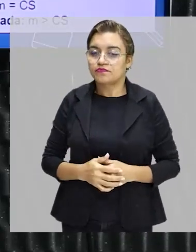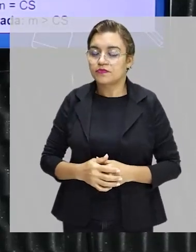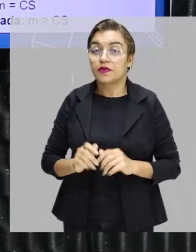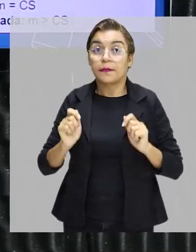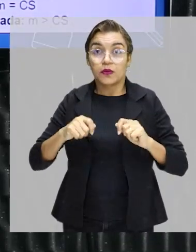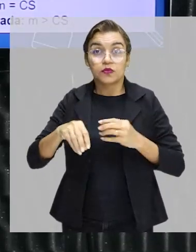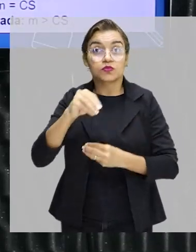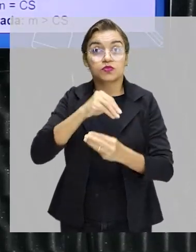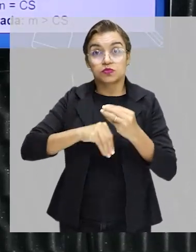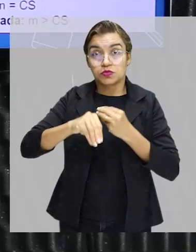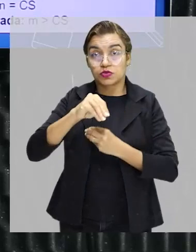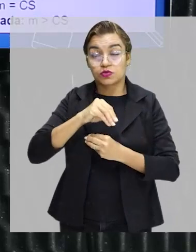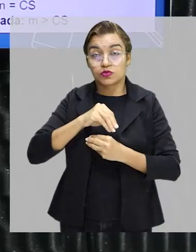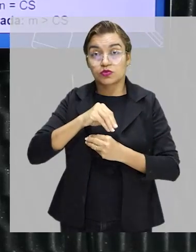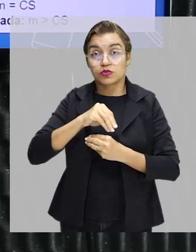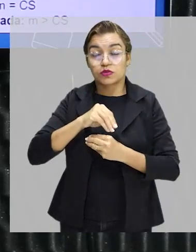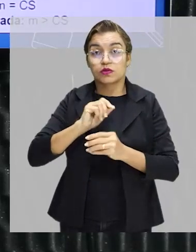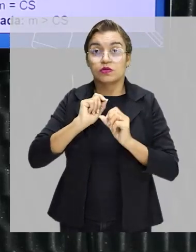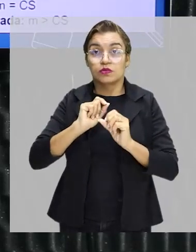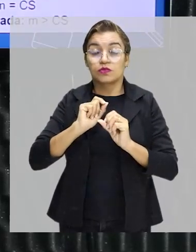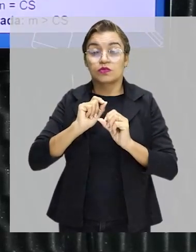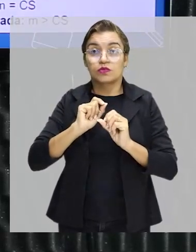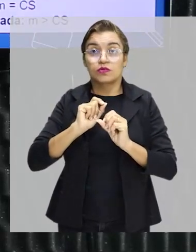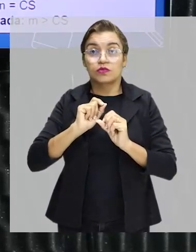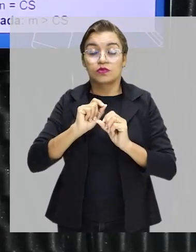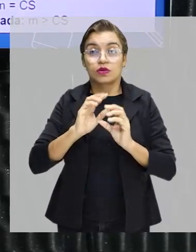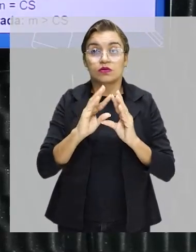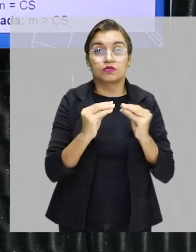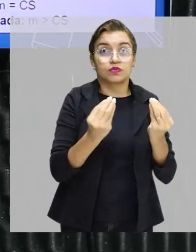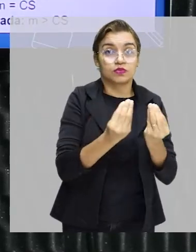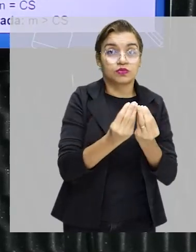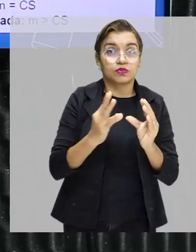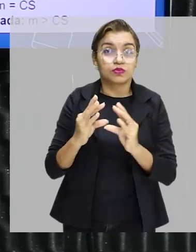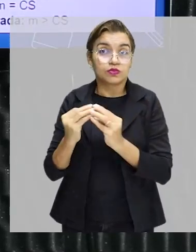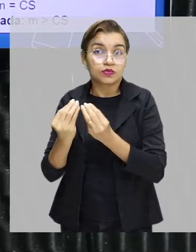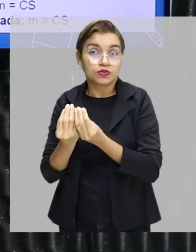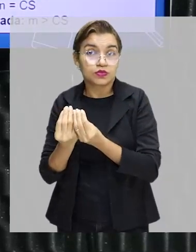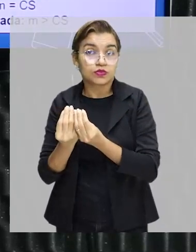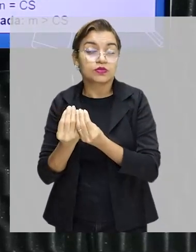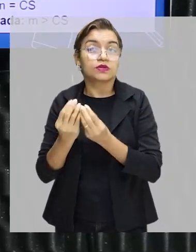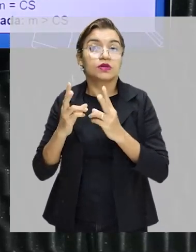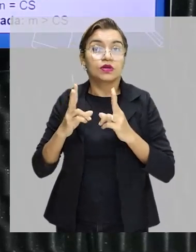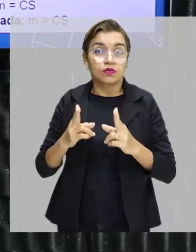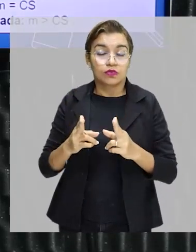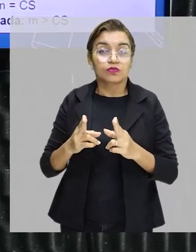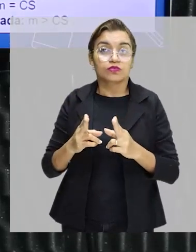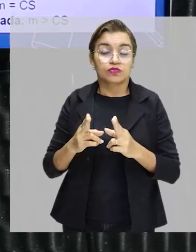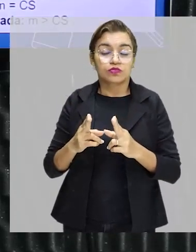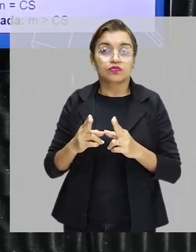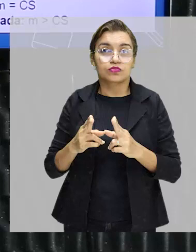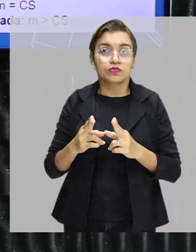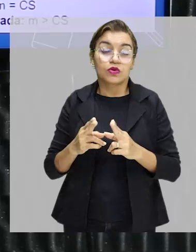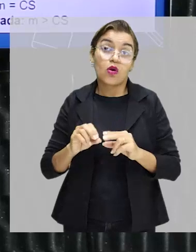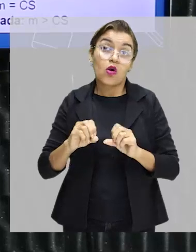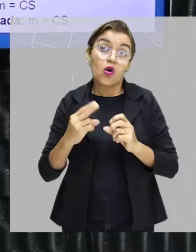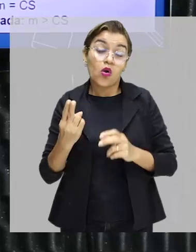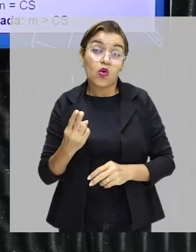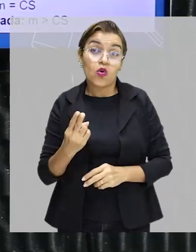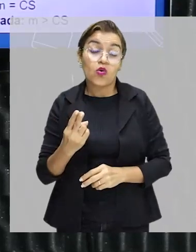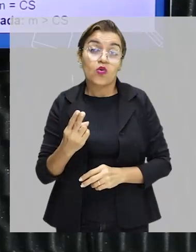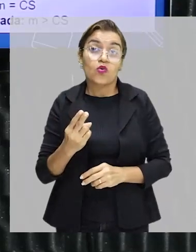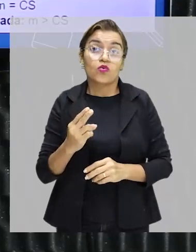misturar soluções de mesmo soluto, ou então soluções com solutos